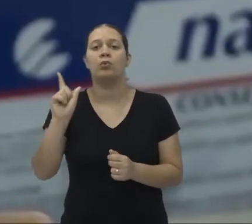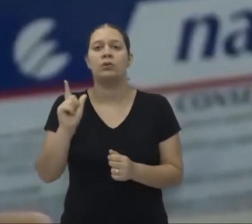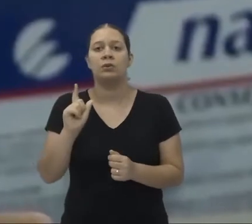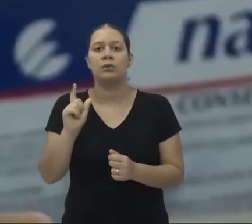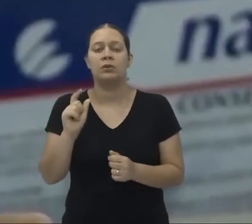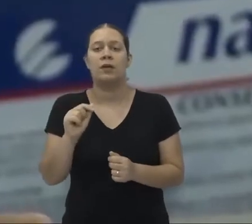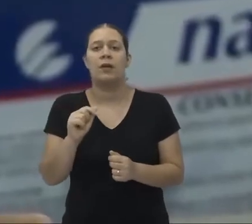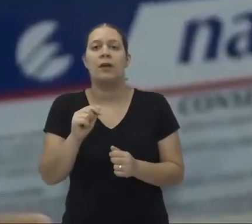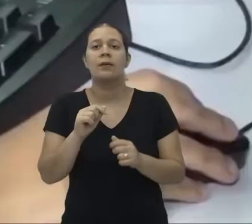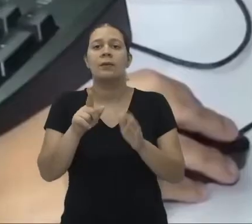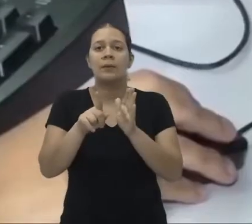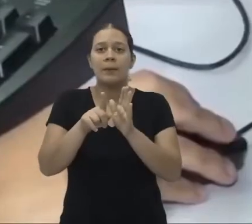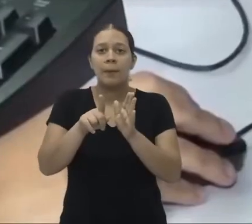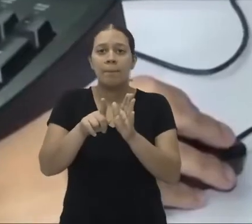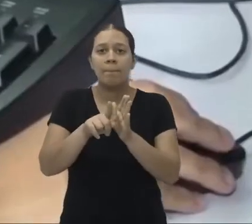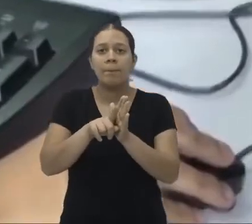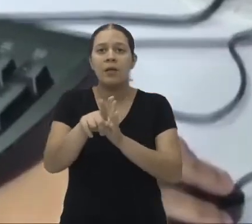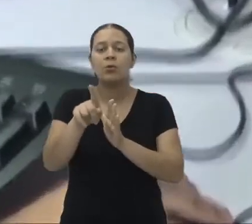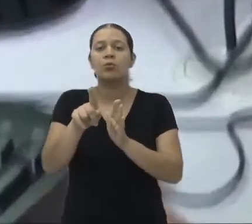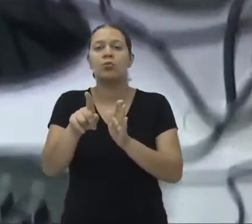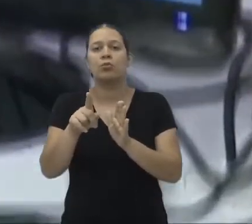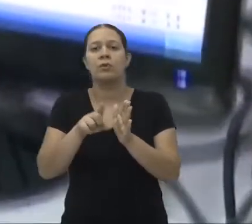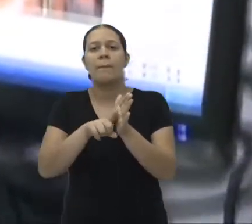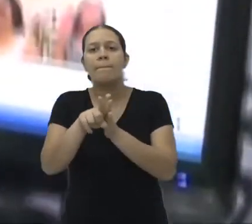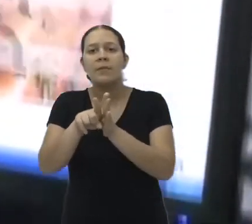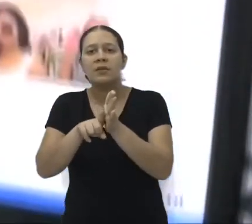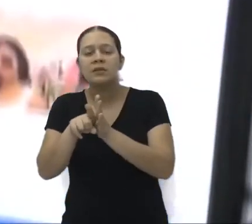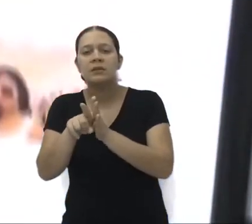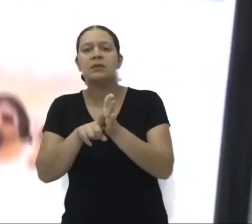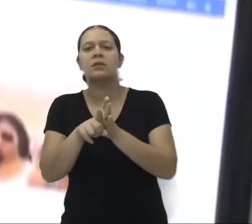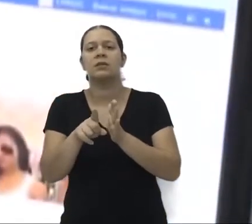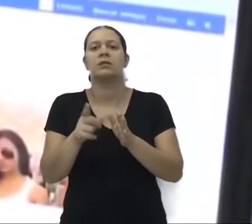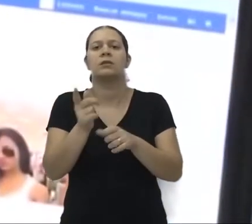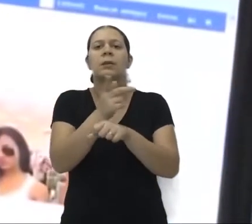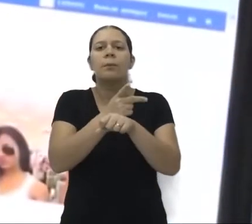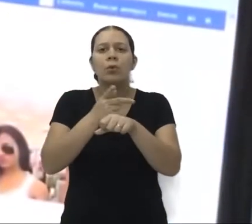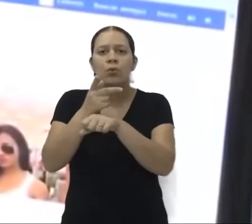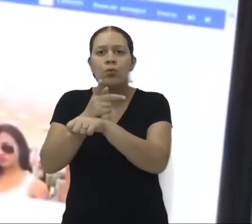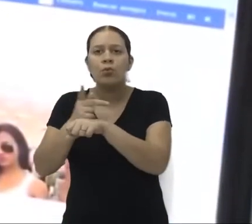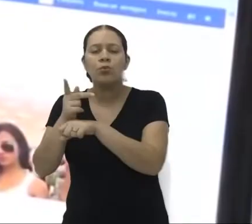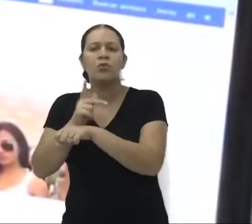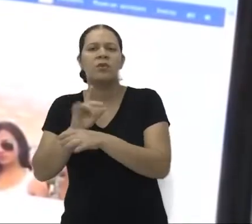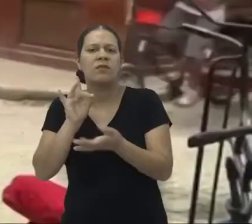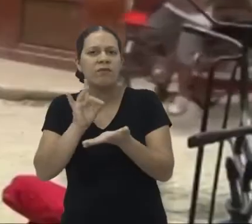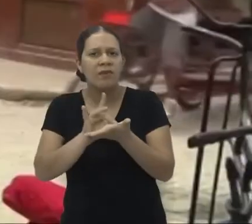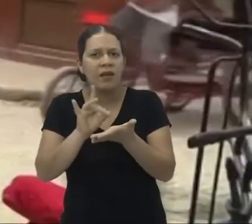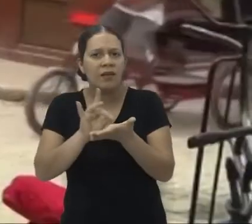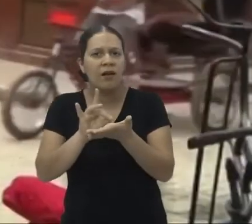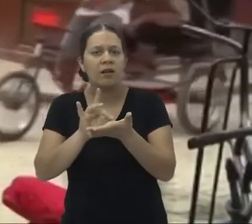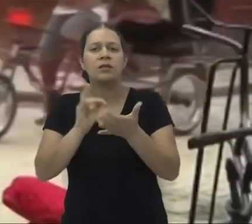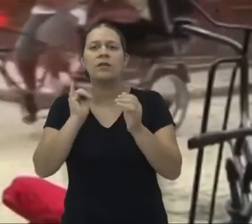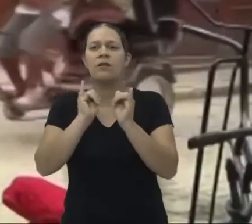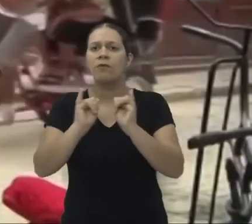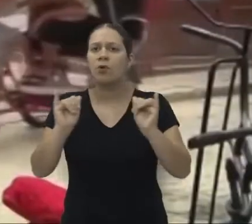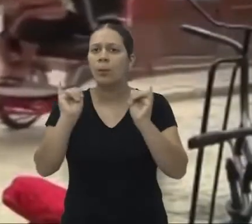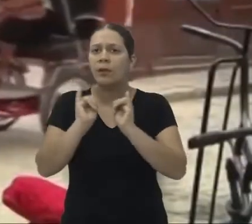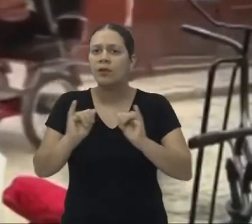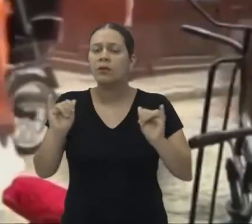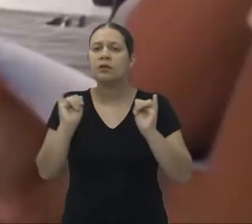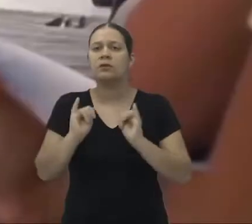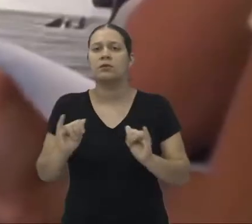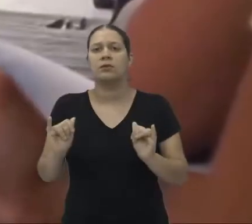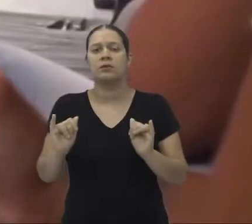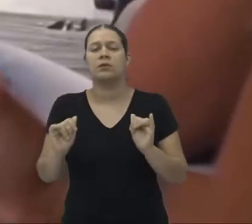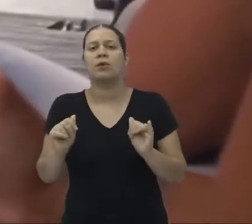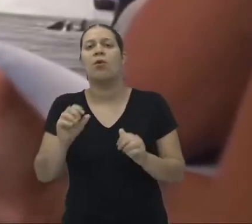de outras fontes citadas no texto, como pesquisas, procure elas e confirme se as informações refletem de fato o que